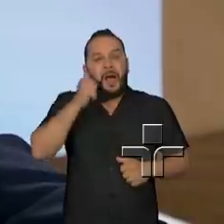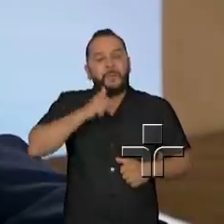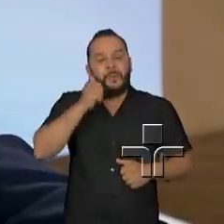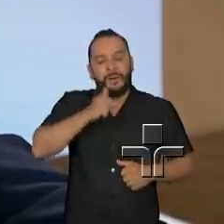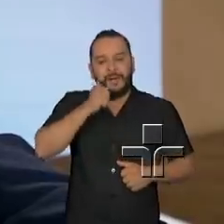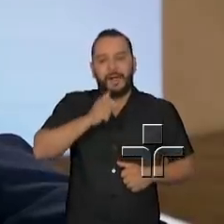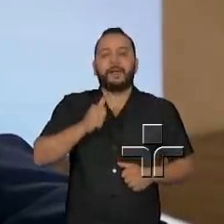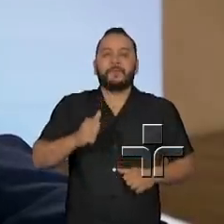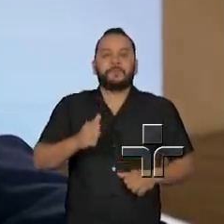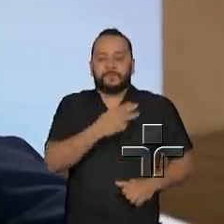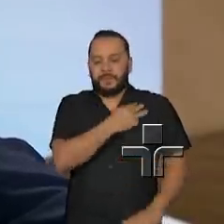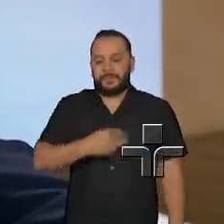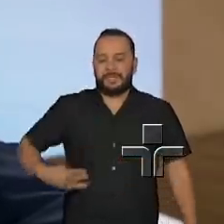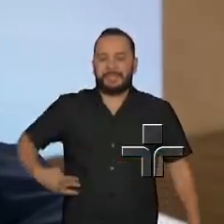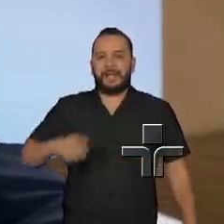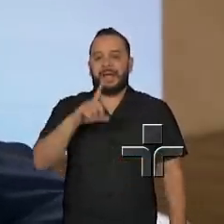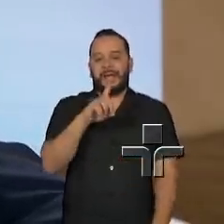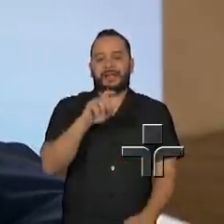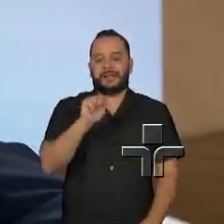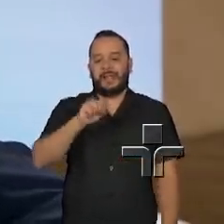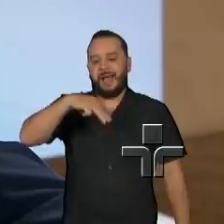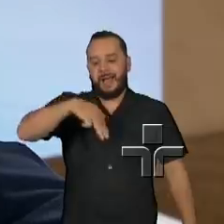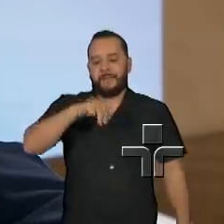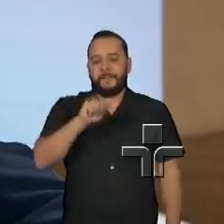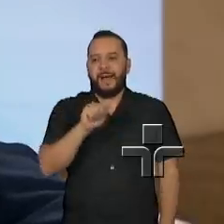as igrejas evangélicas